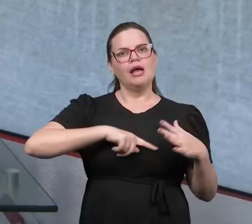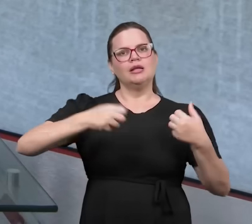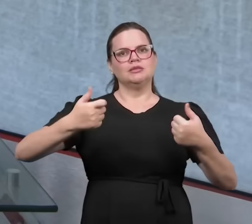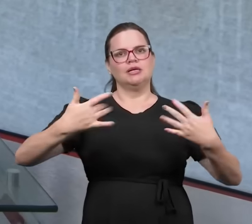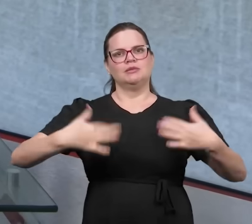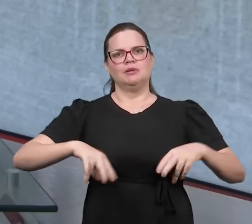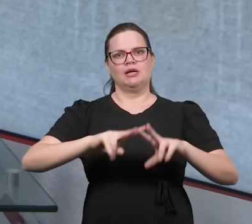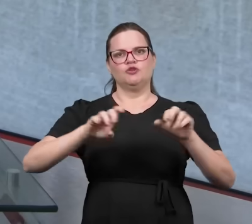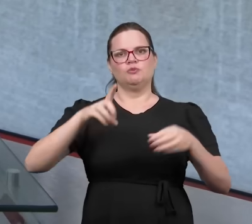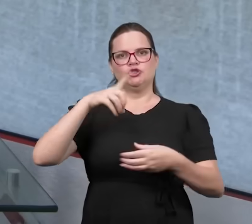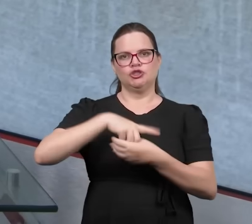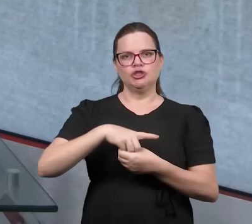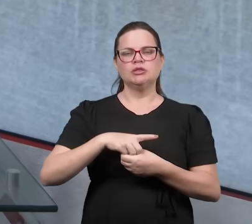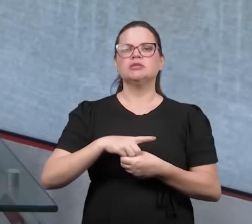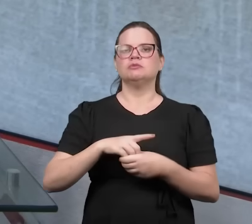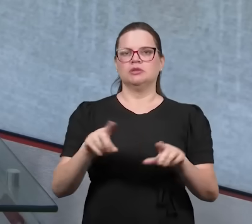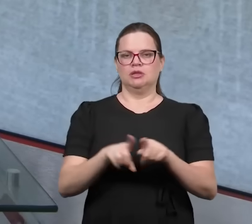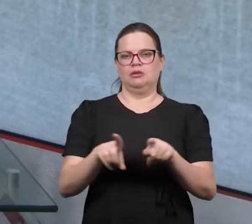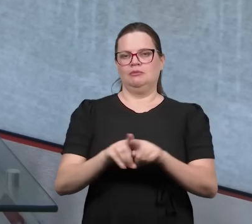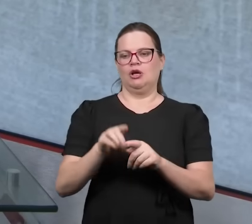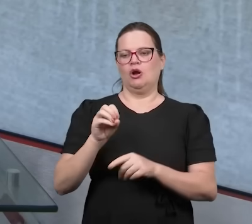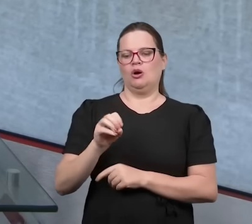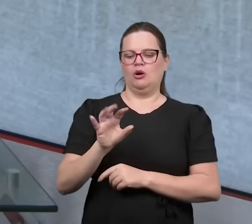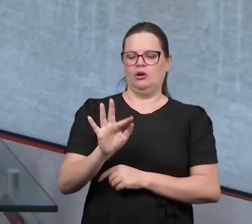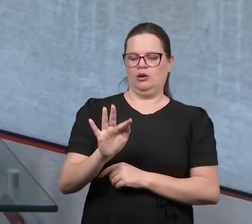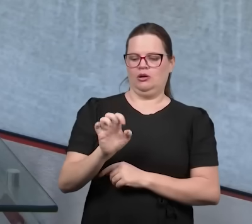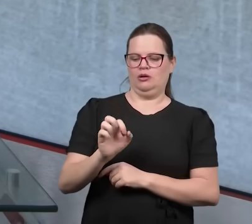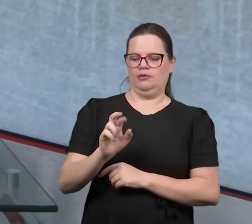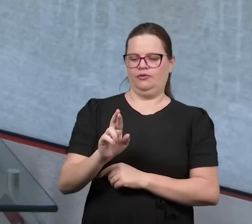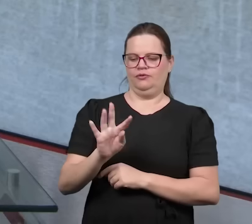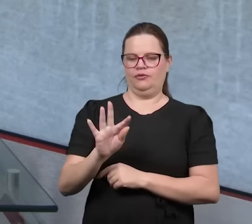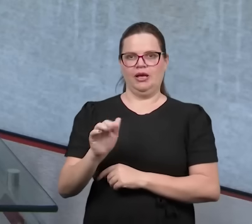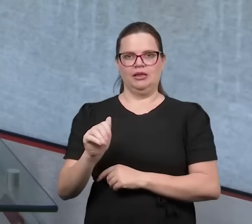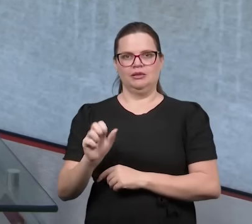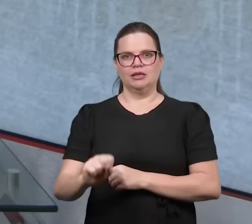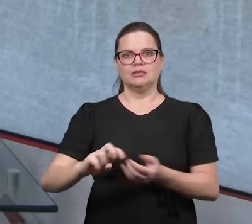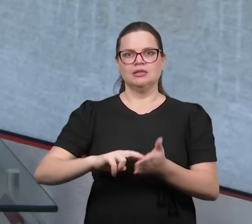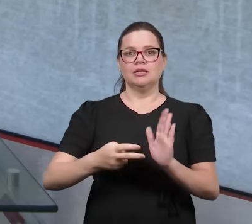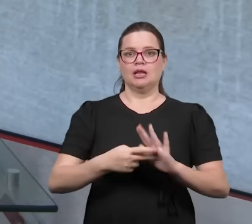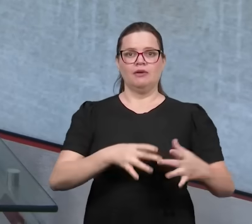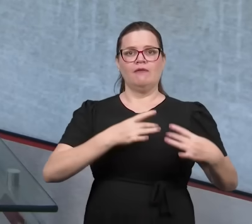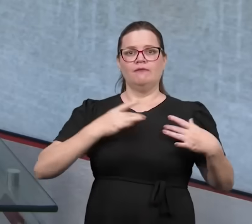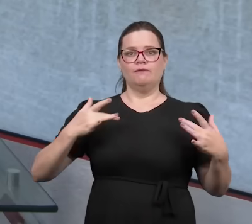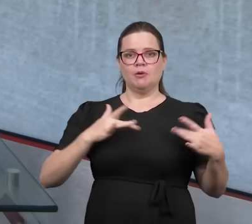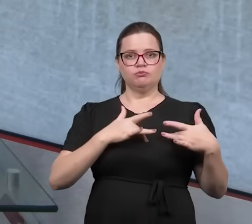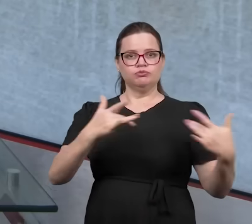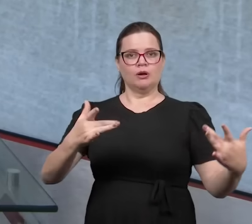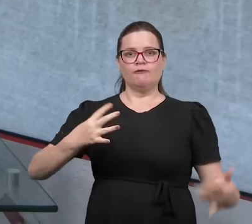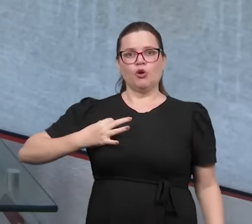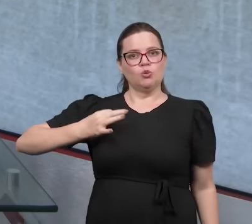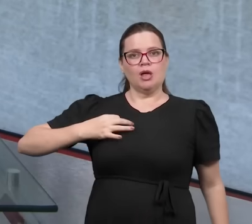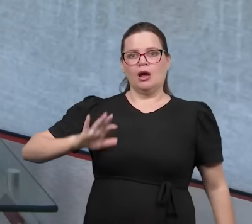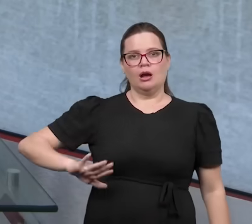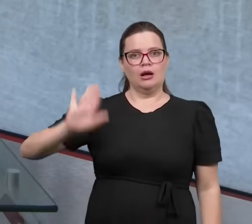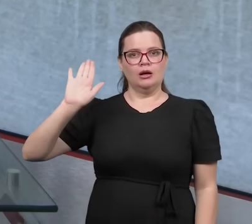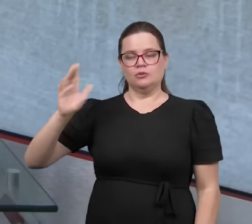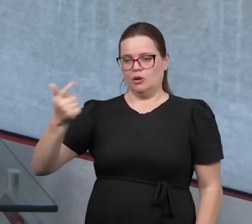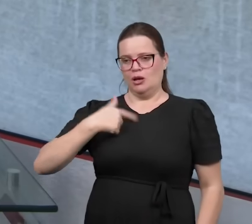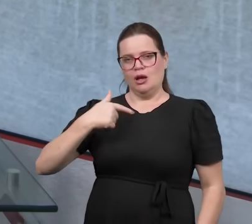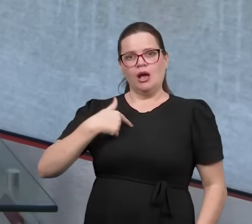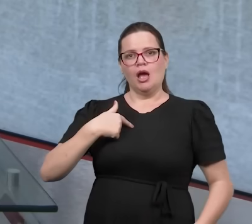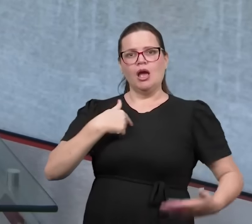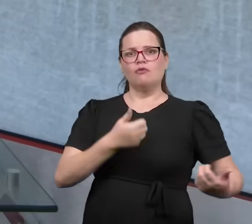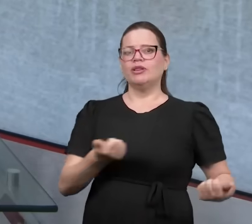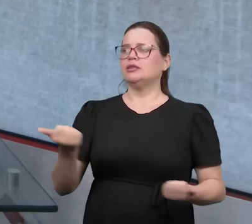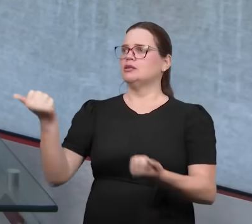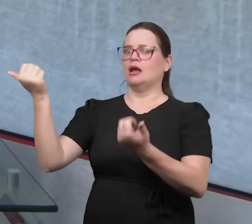sobre dízimos e ofertas alçadas como alguma coisa assim a ser dada com espontaneidade, ou seja,